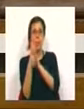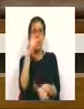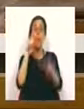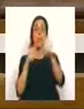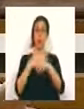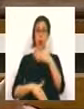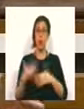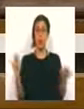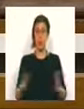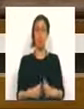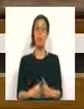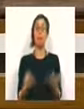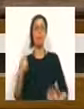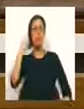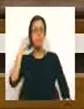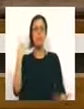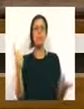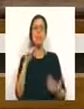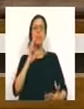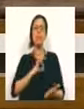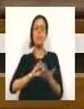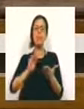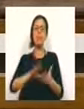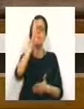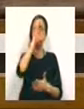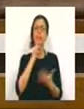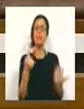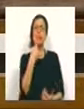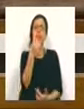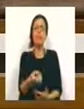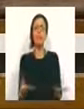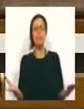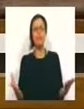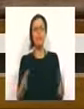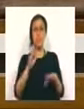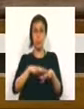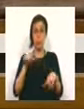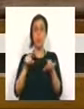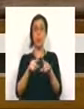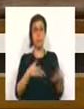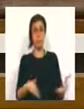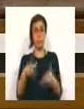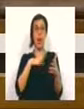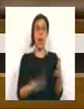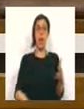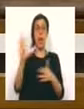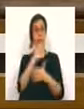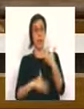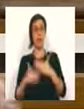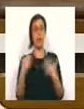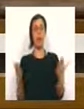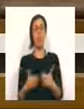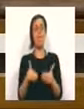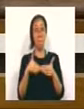deficiência. E temos ouvido a senhora Secretária de Estado dizer, a propósito da Estratégia Nacional para a Deficiência,